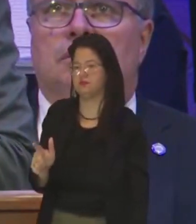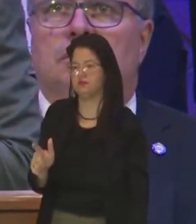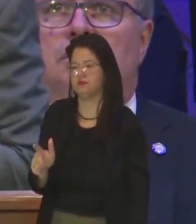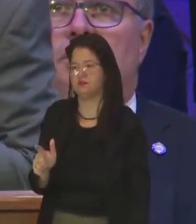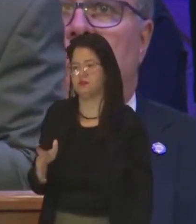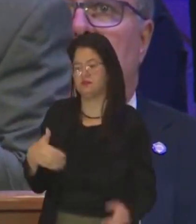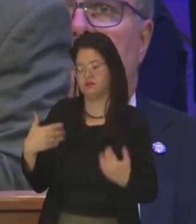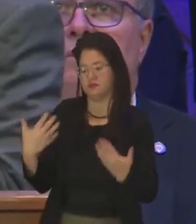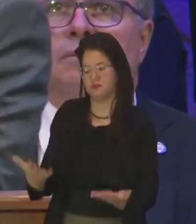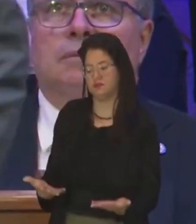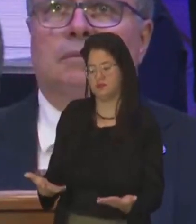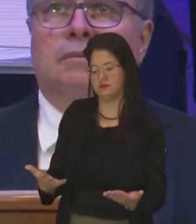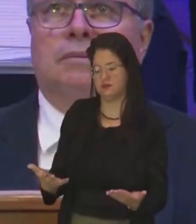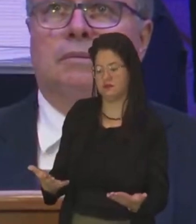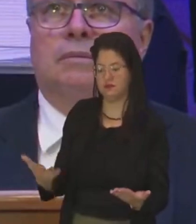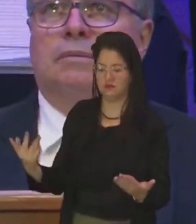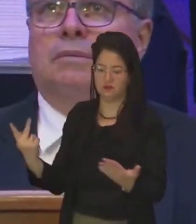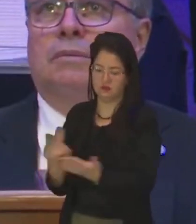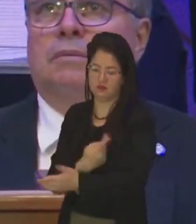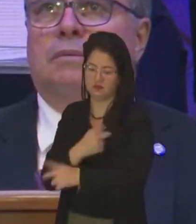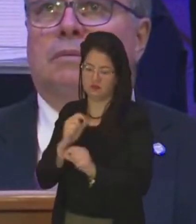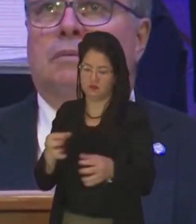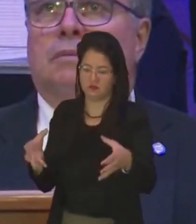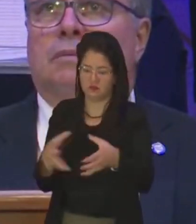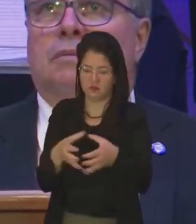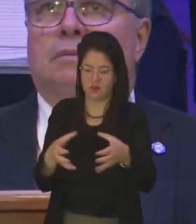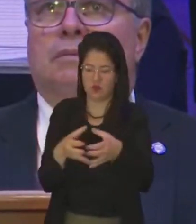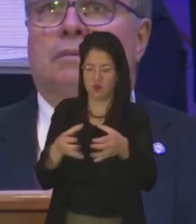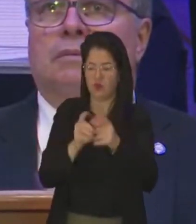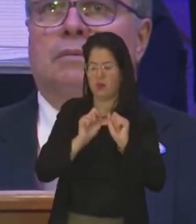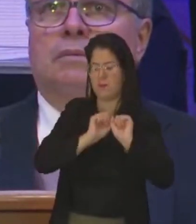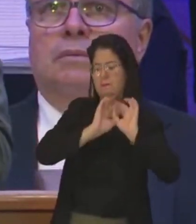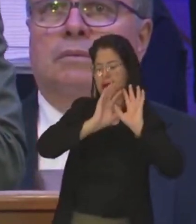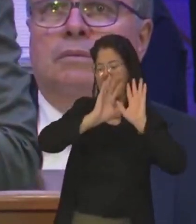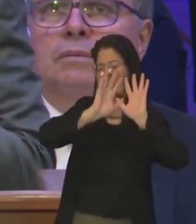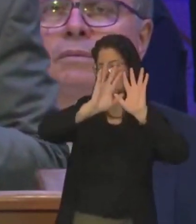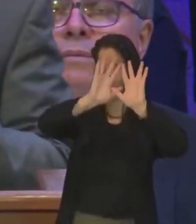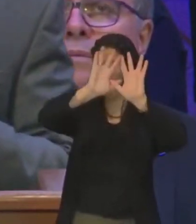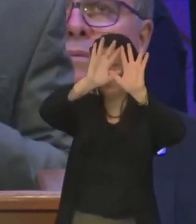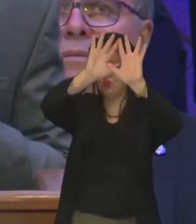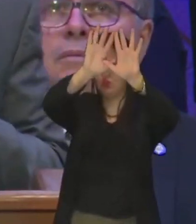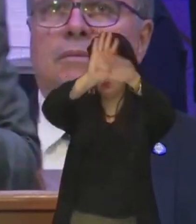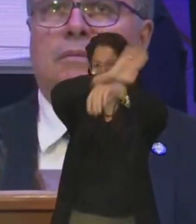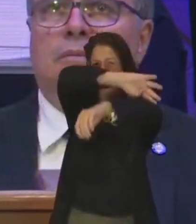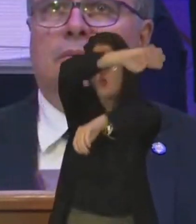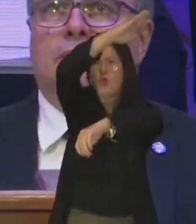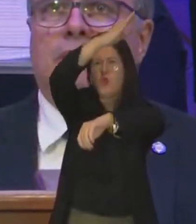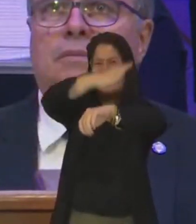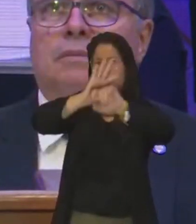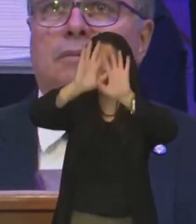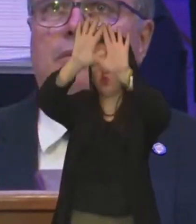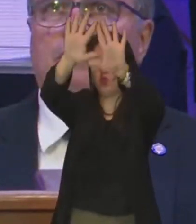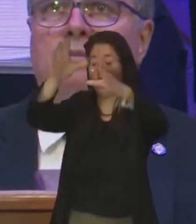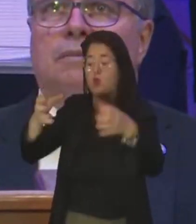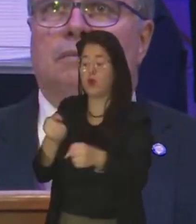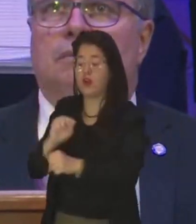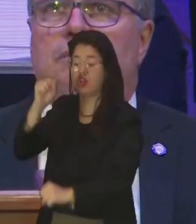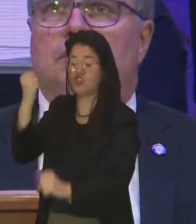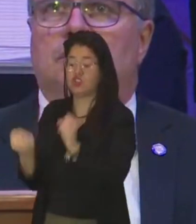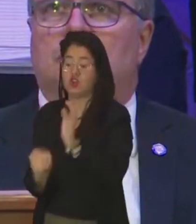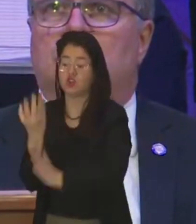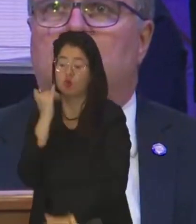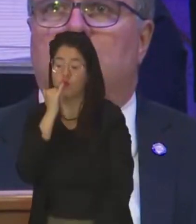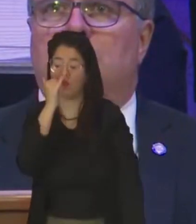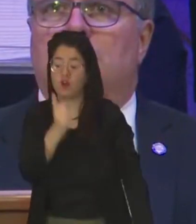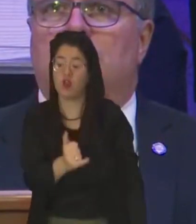E, bom, uma dessas vezes que o grupo estava lá em cima, o Uaptoquazauré disse assim: olha, dessa vez, quando